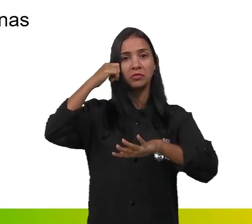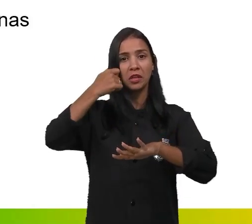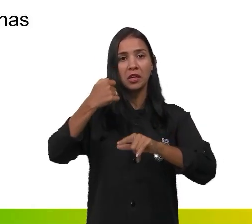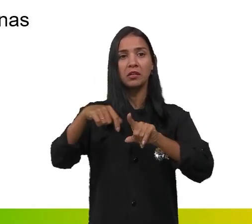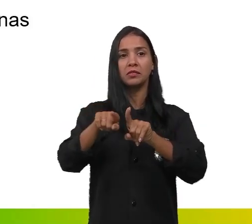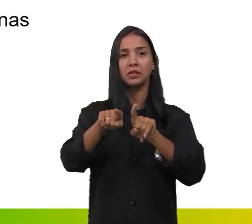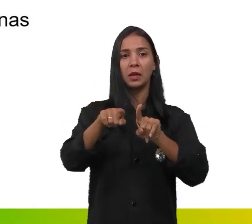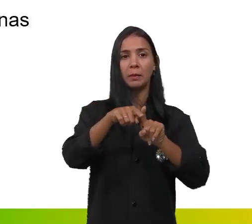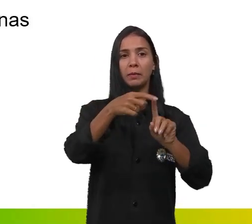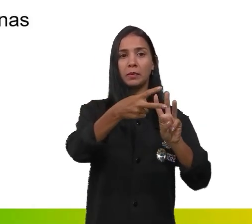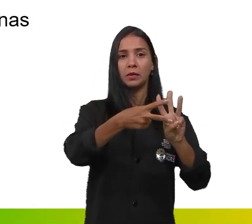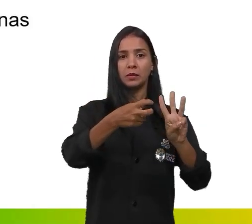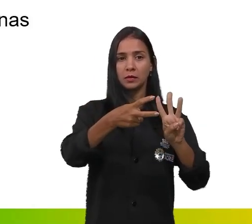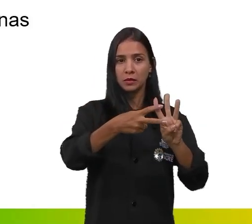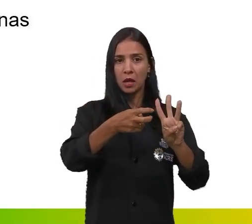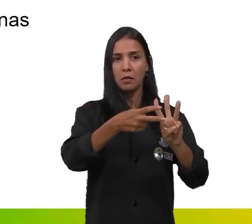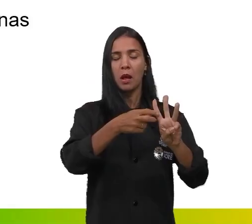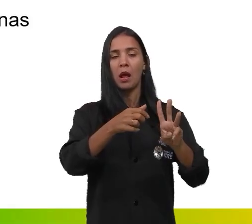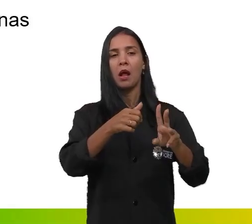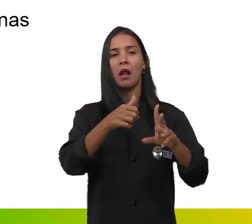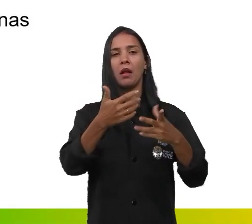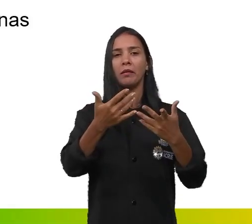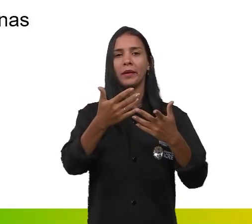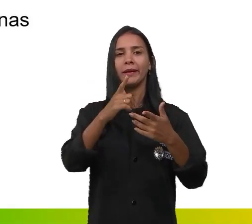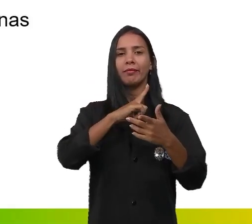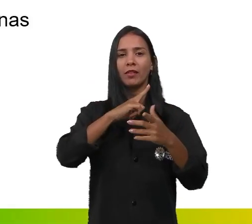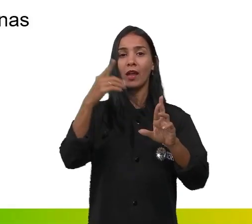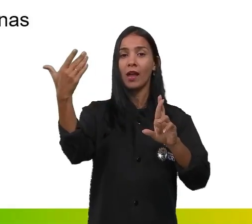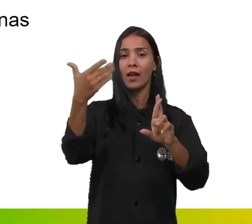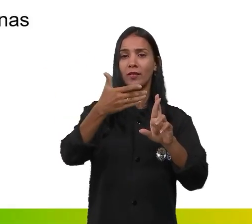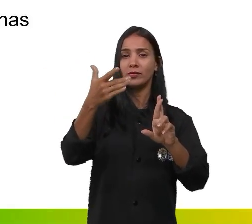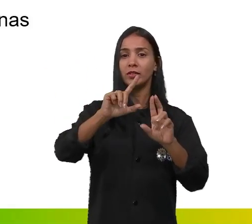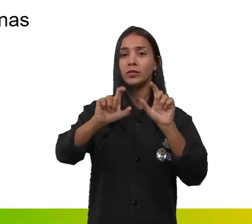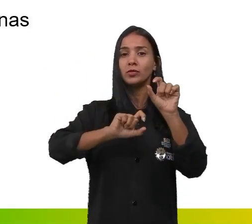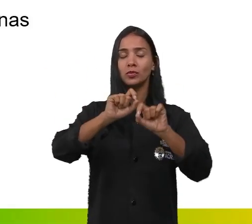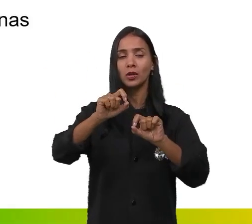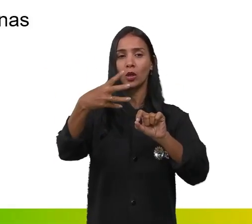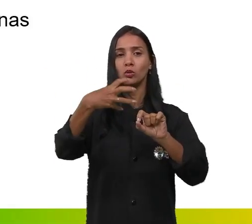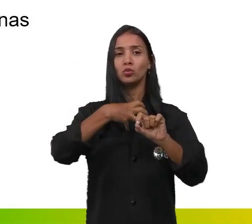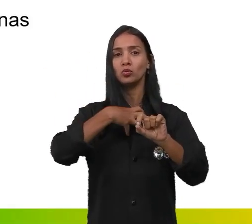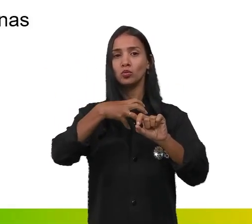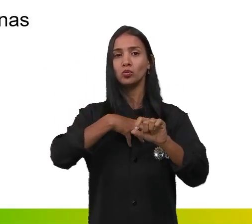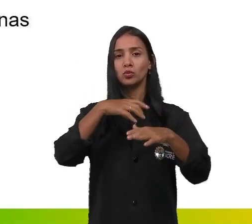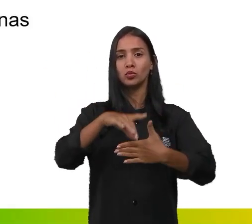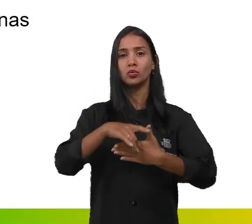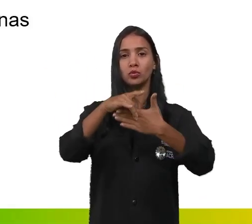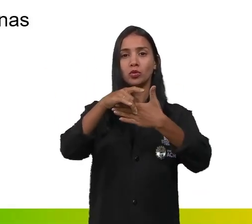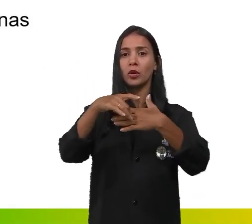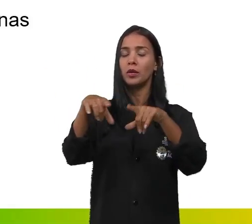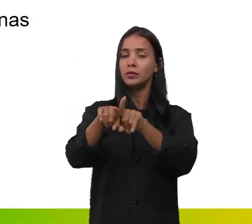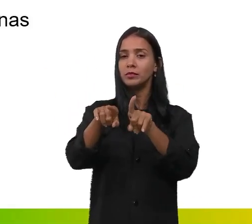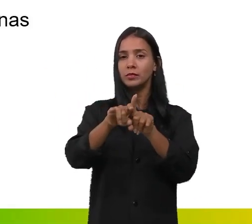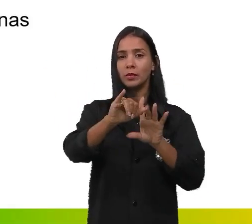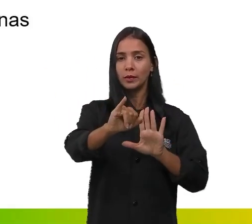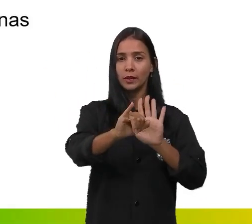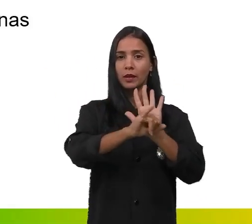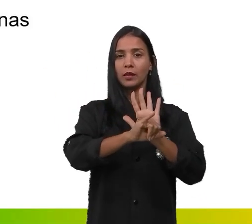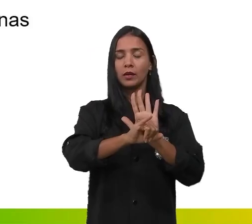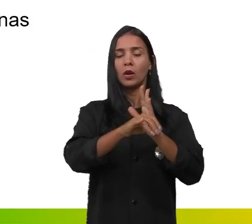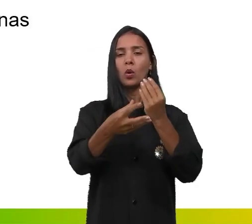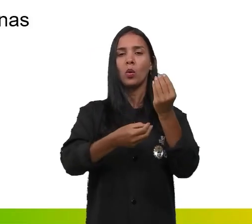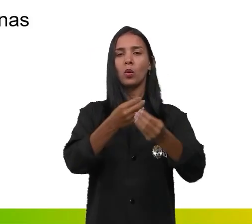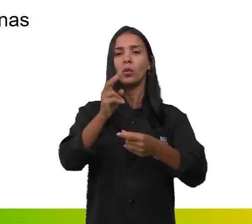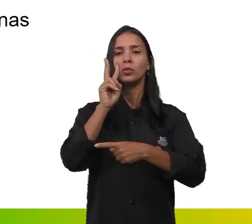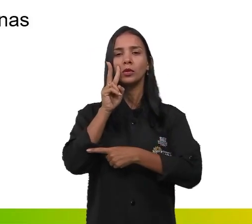Sônia Guajajara, são referências na abordagem do protagonismo e da